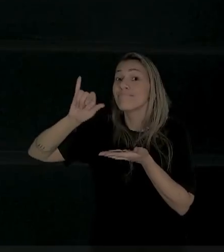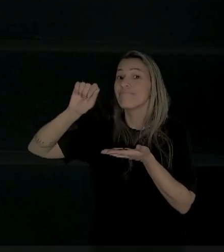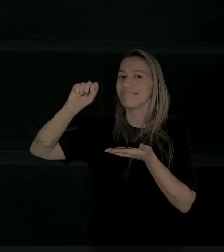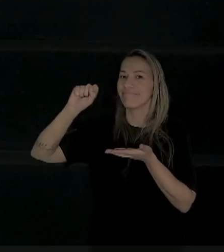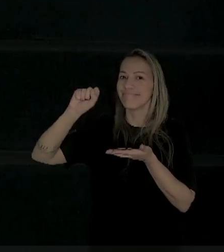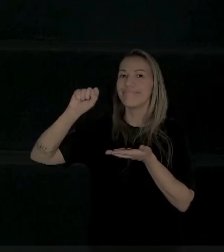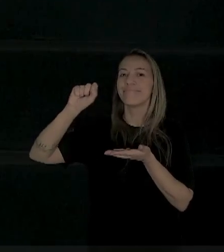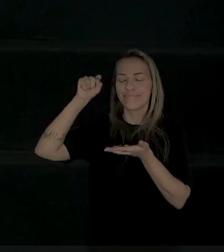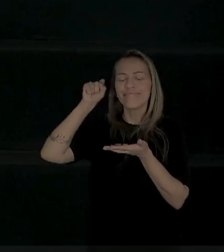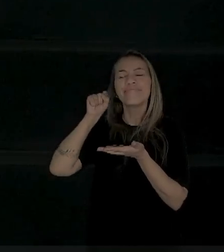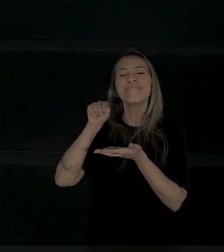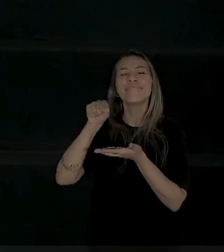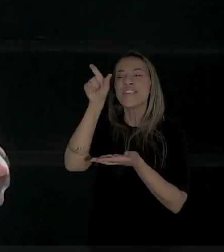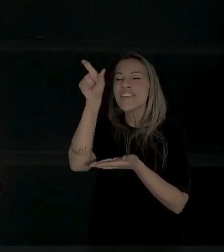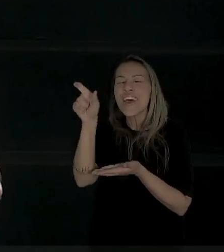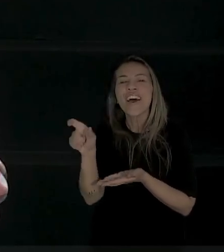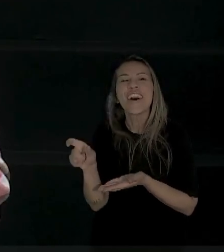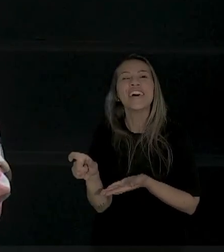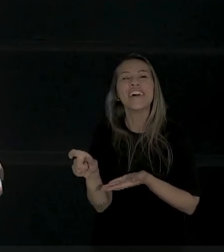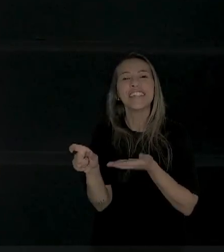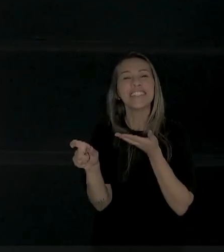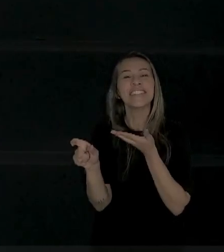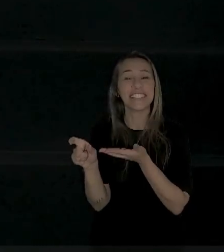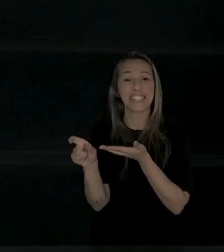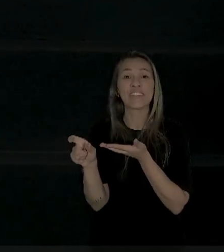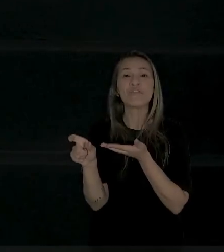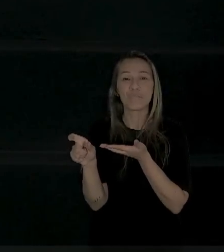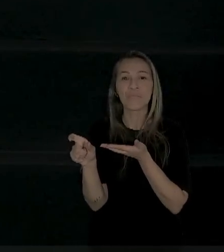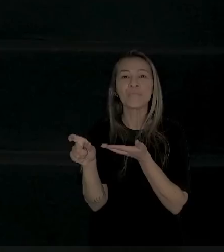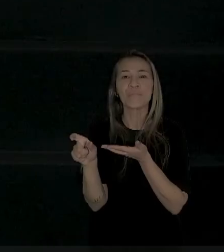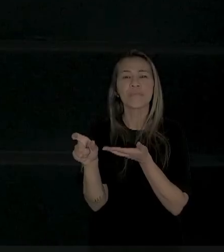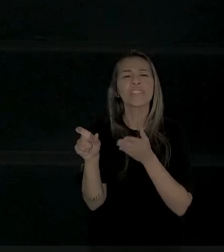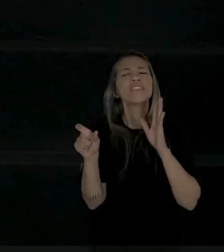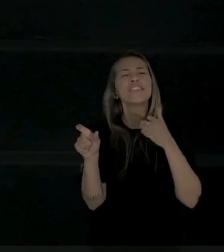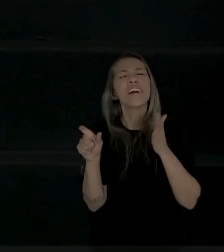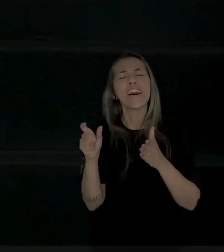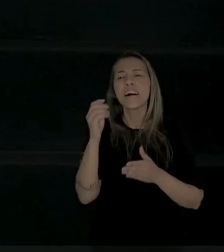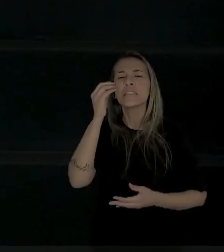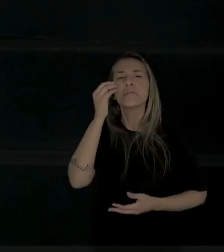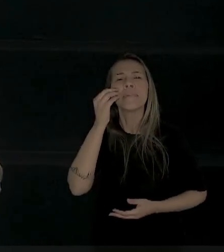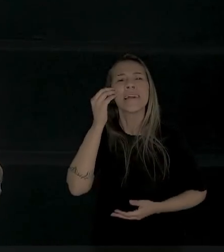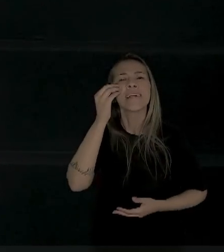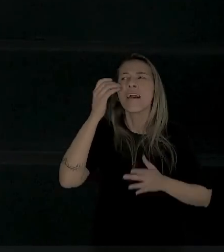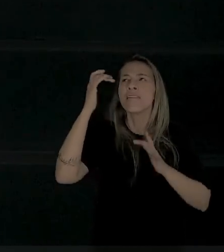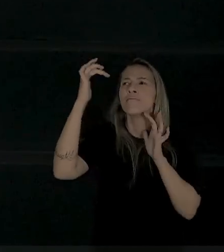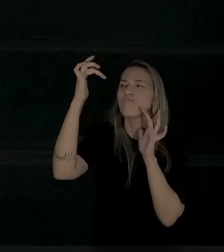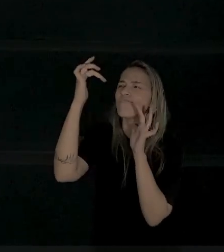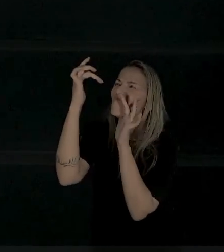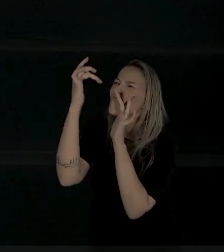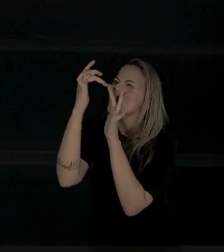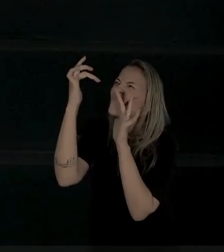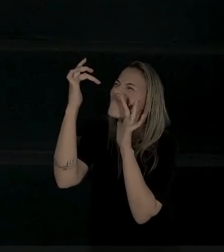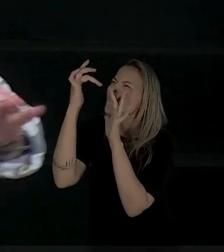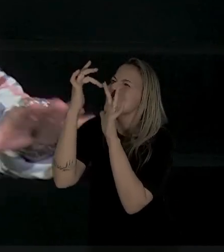um homem que teve experiências com Deus que talvez ninguém teve. O que Elias